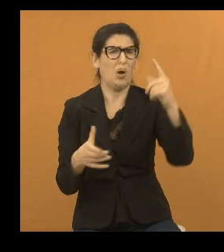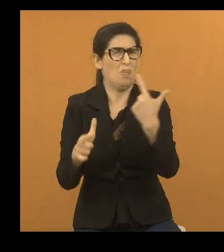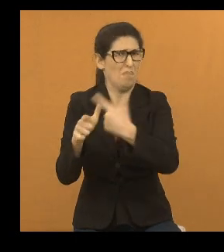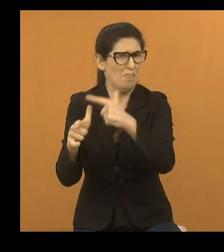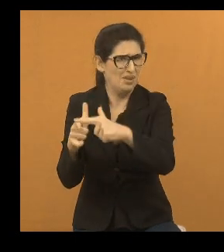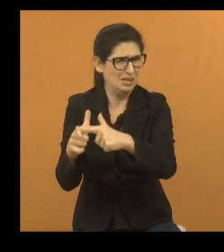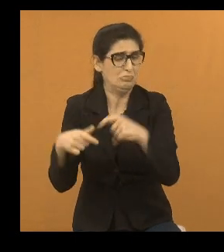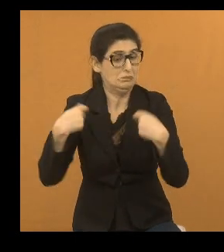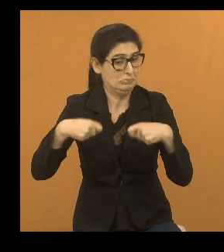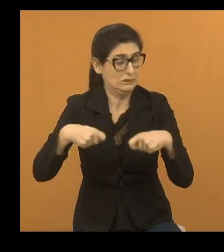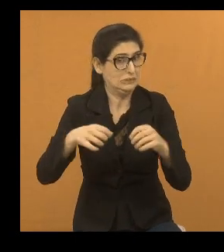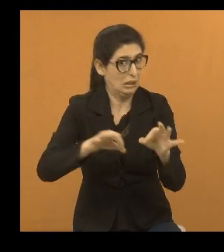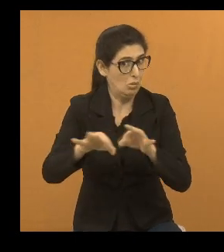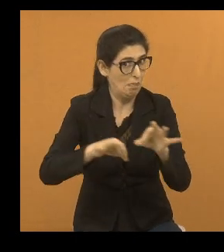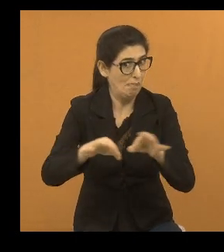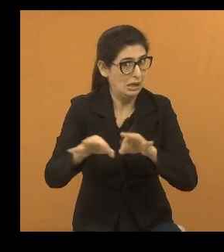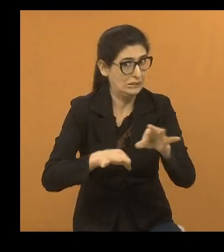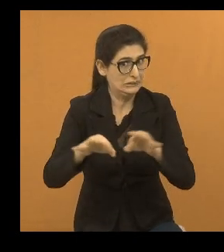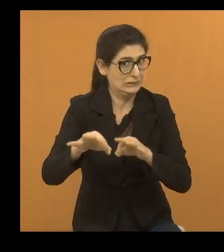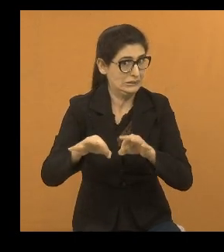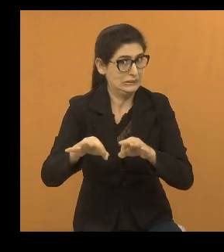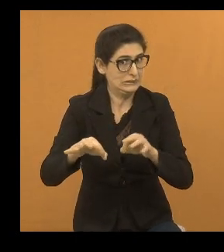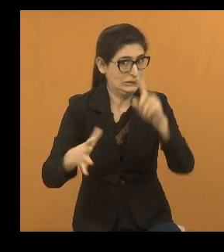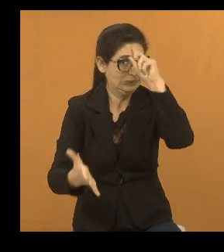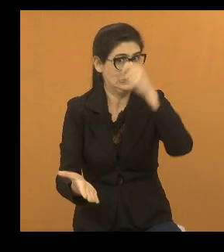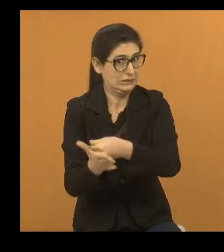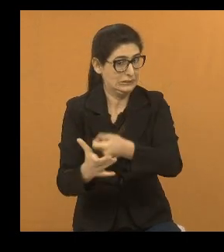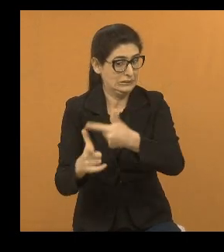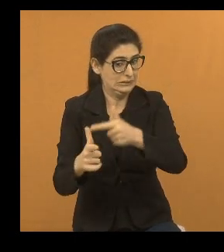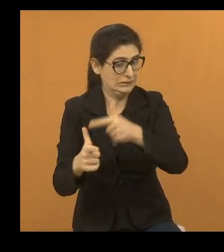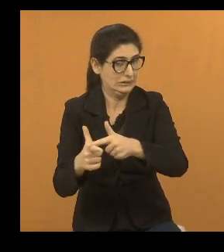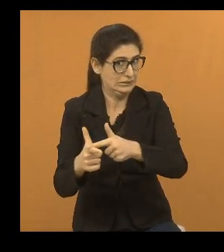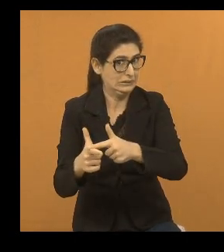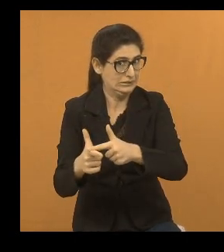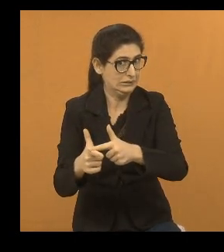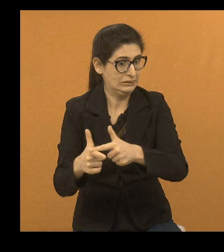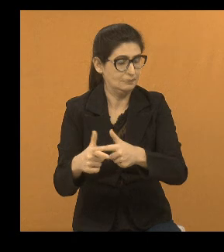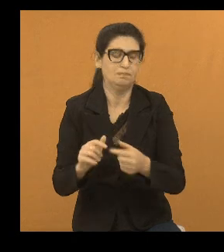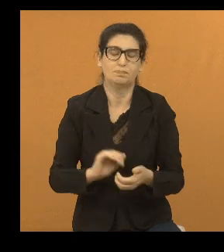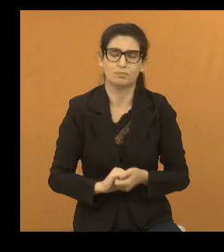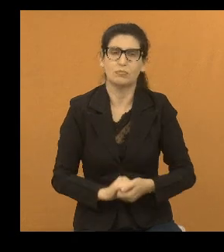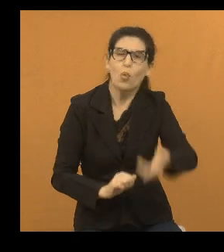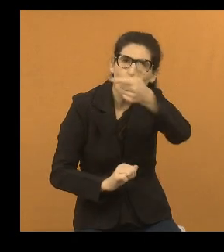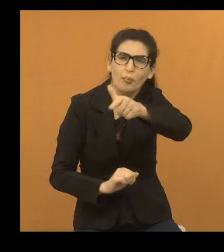né? Que foram as citadas anteriormente. Próximo.